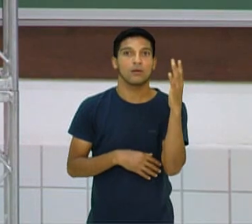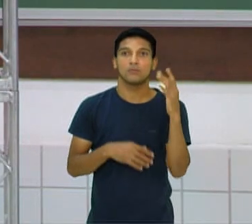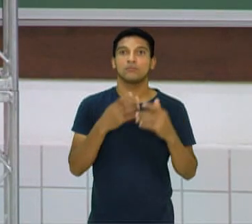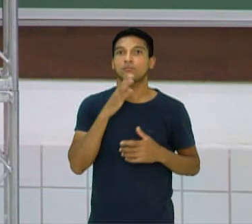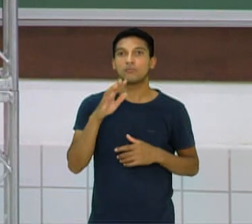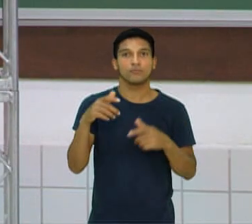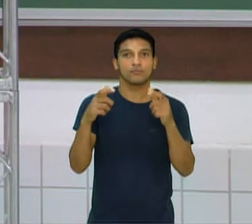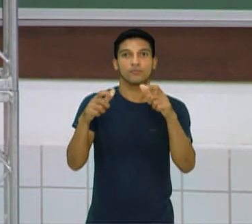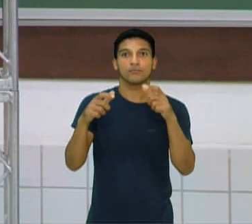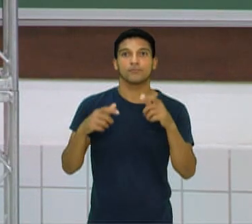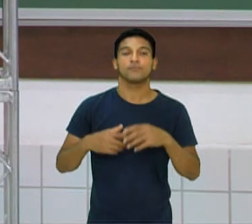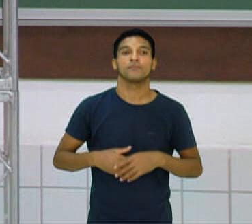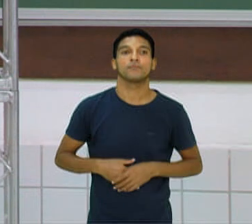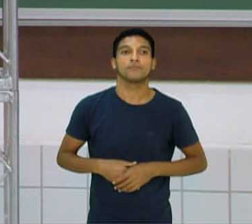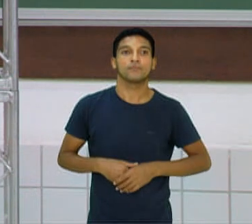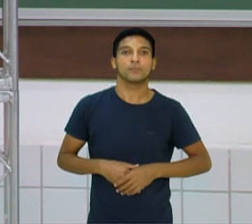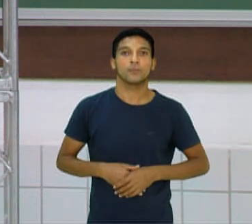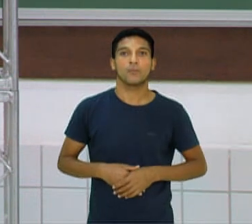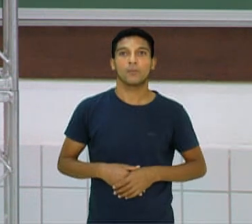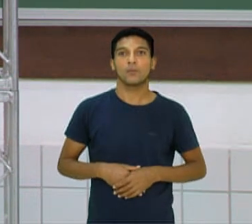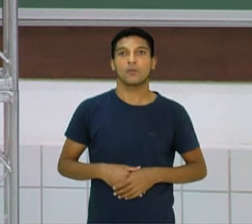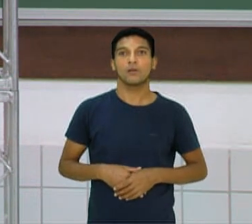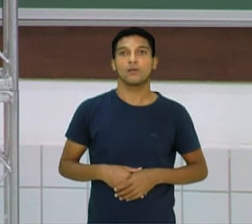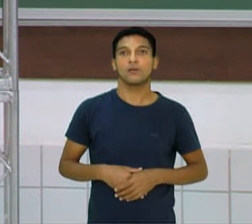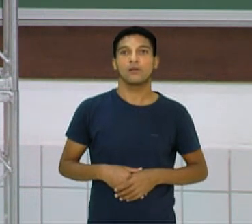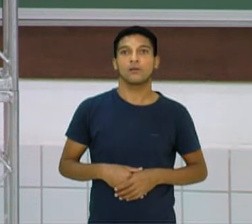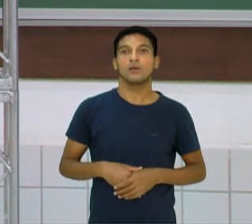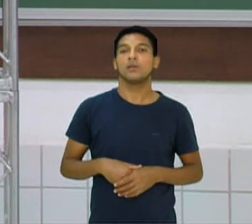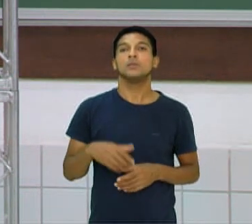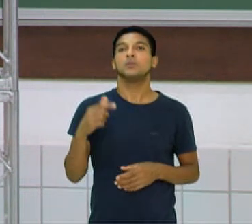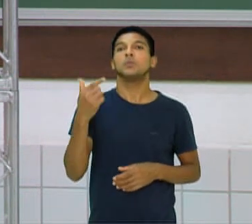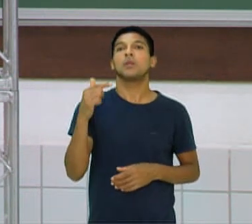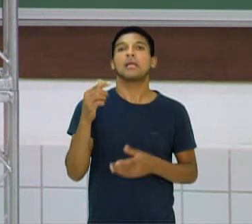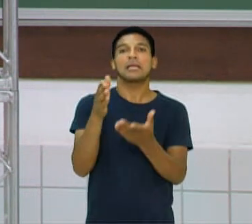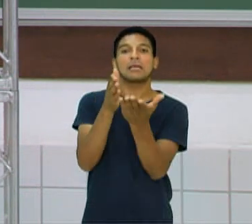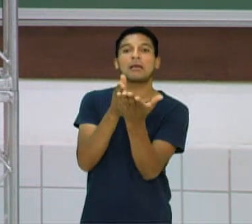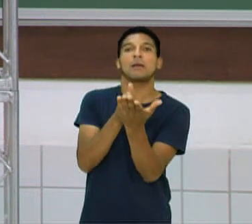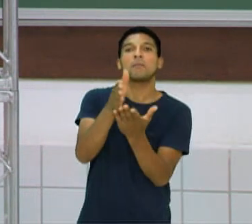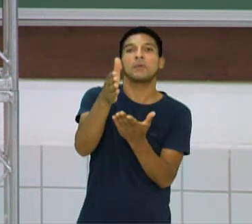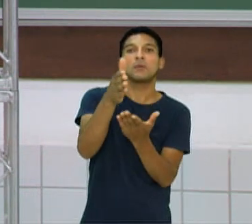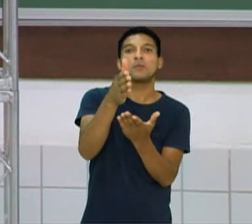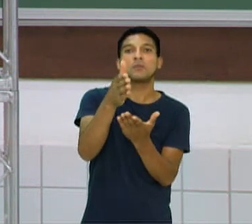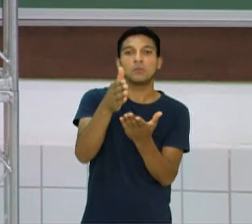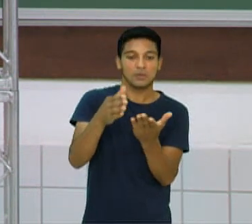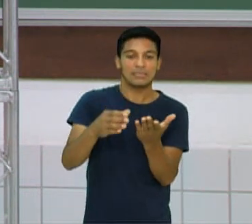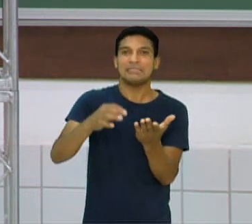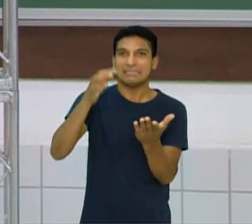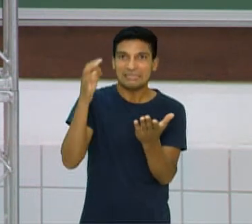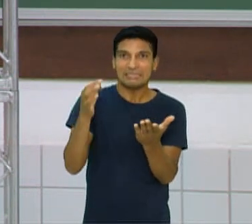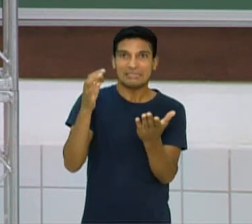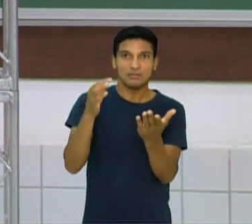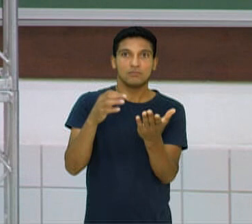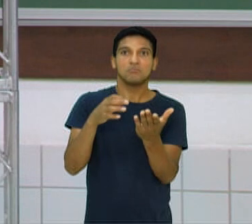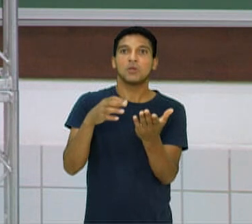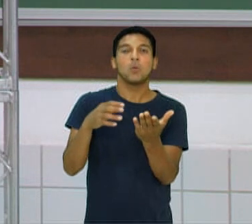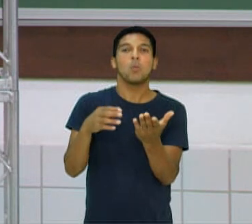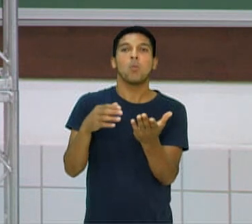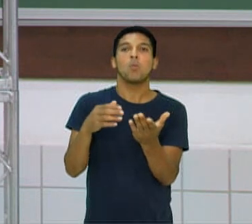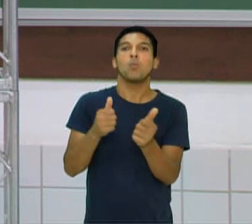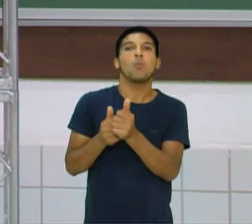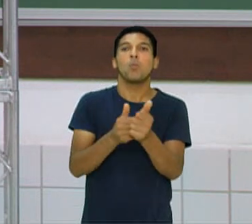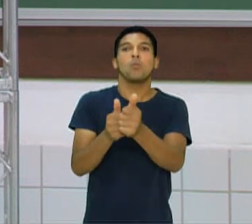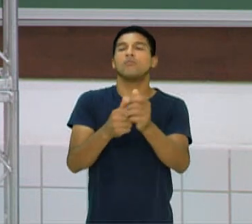terreno, não existe um itinerário, um caminho marcado para ele seguir. No começo da prova,